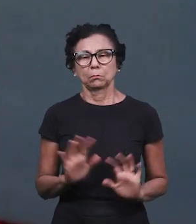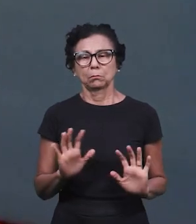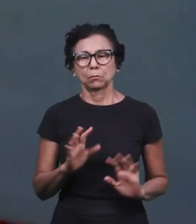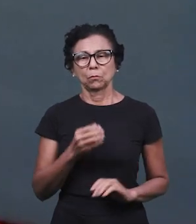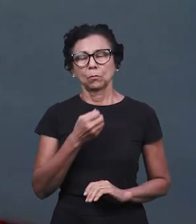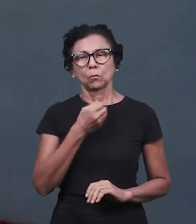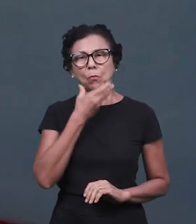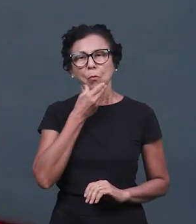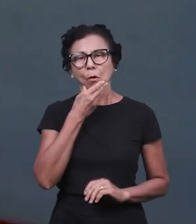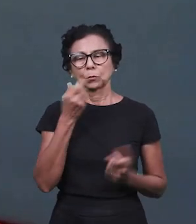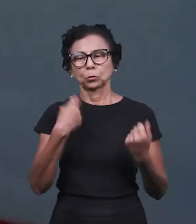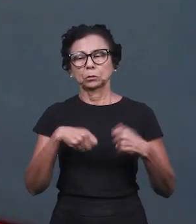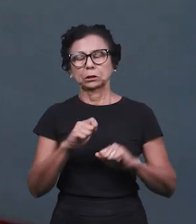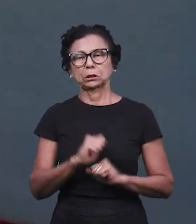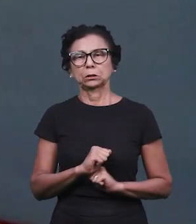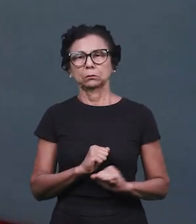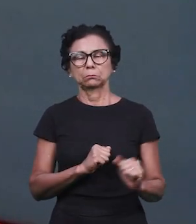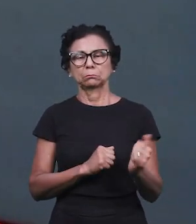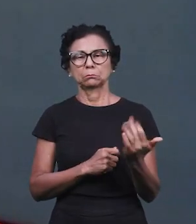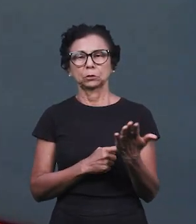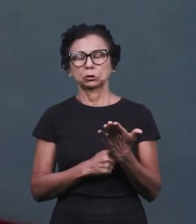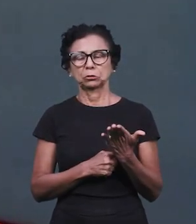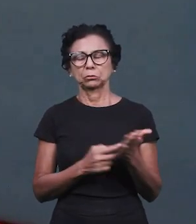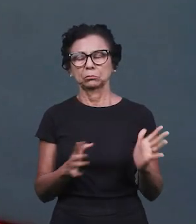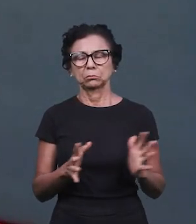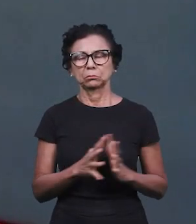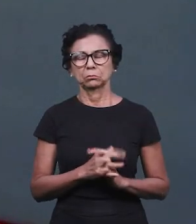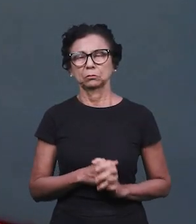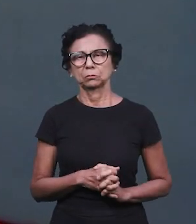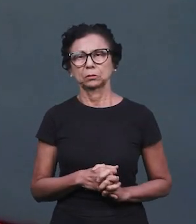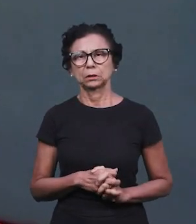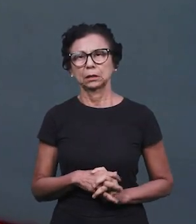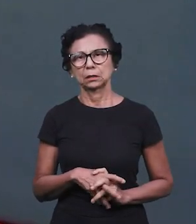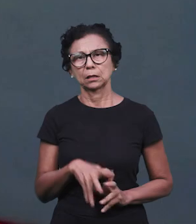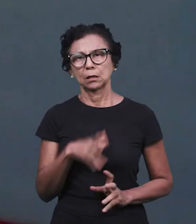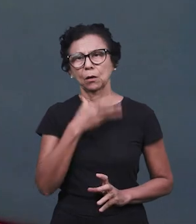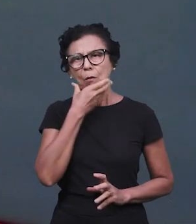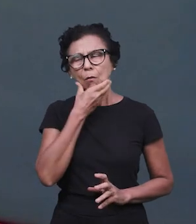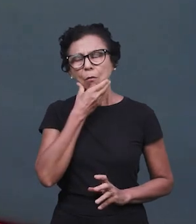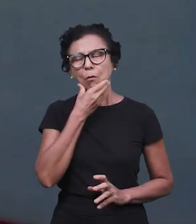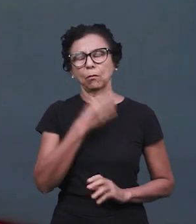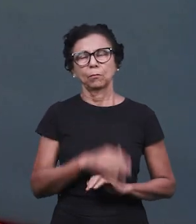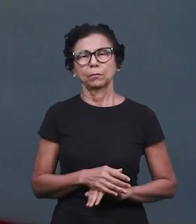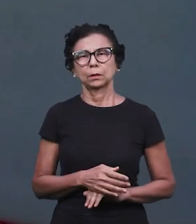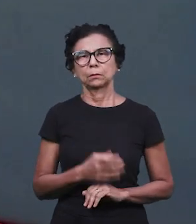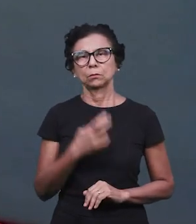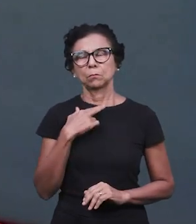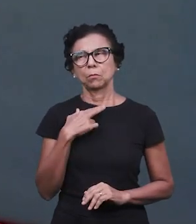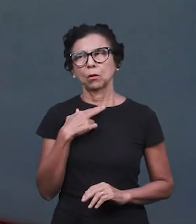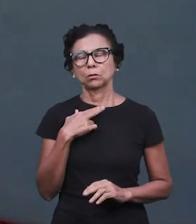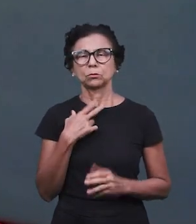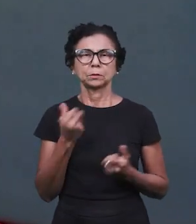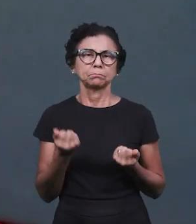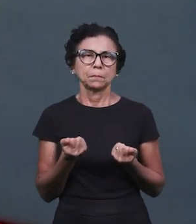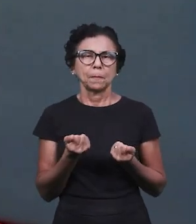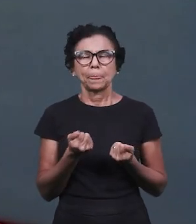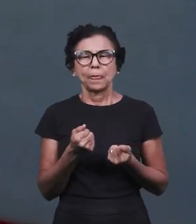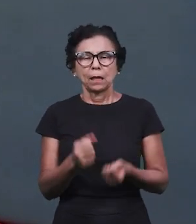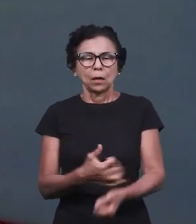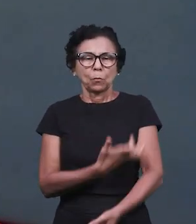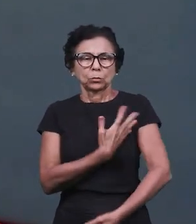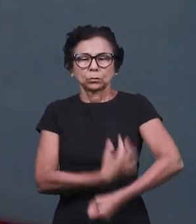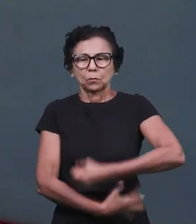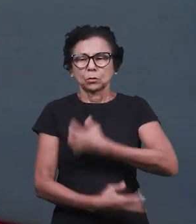de ajuda. E quando ele cresce e vê que a realidade é um tanto diferente, né, acaba às vezes